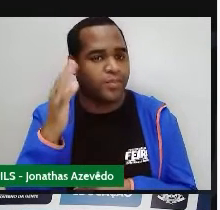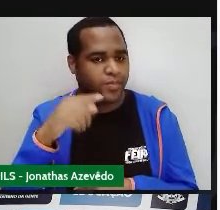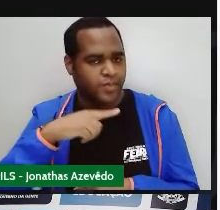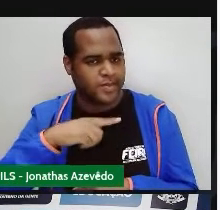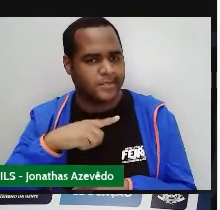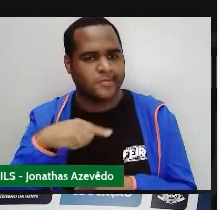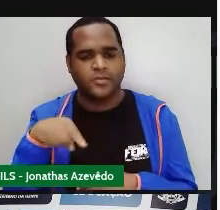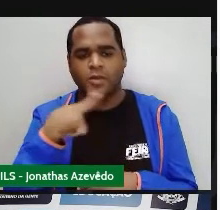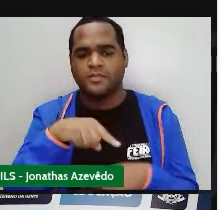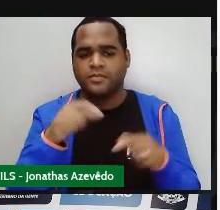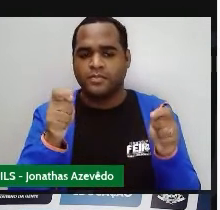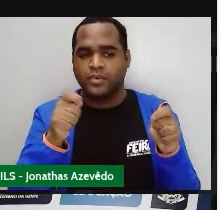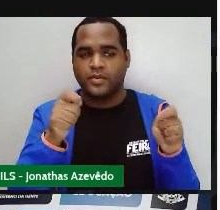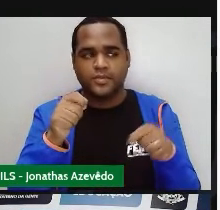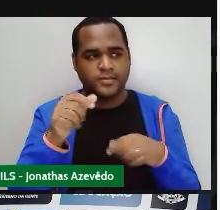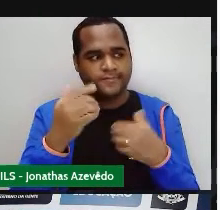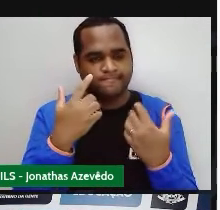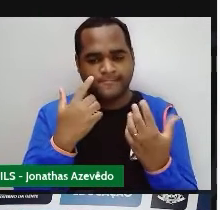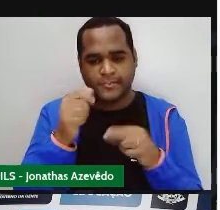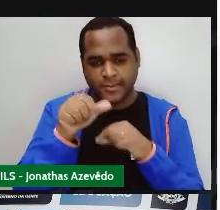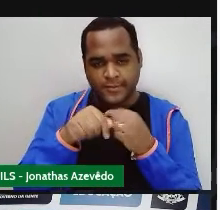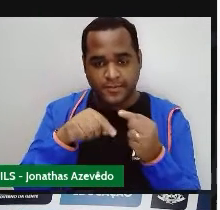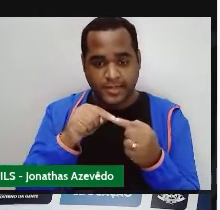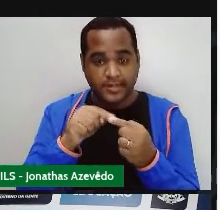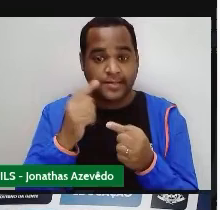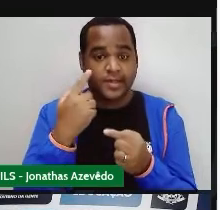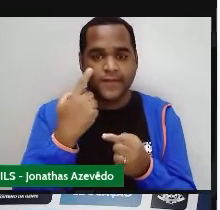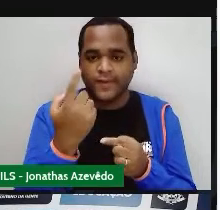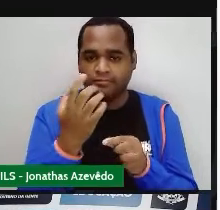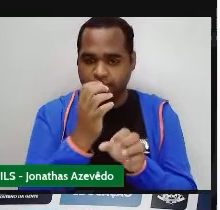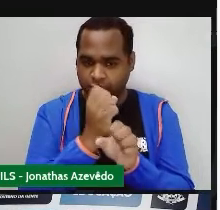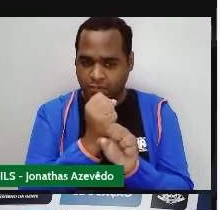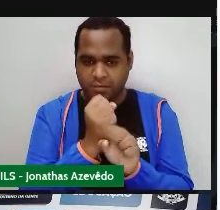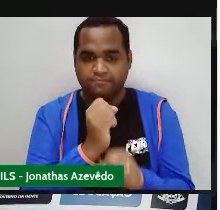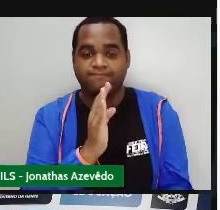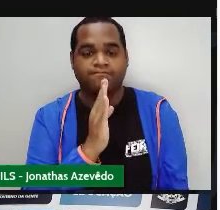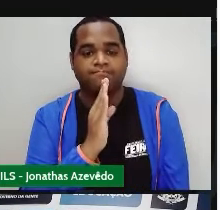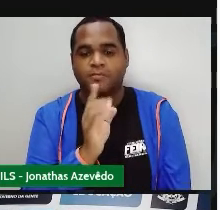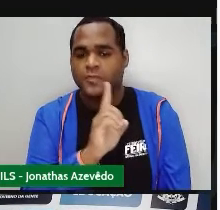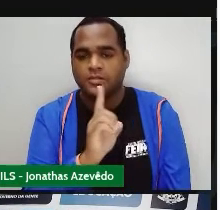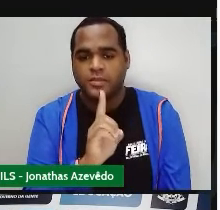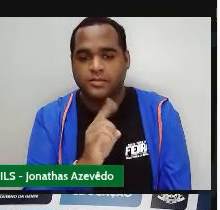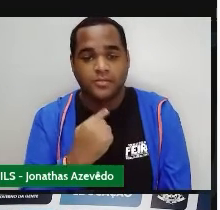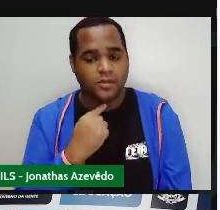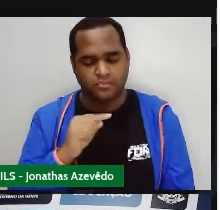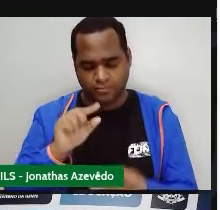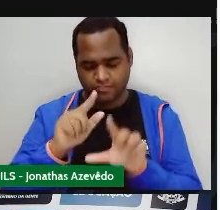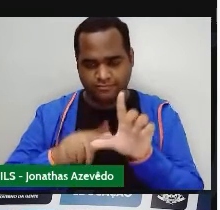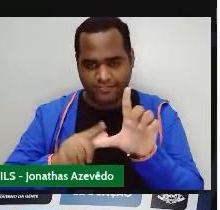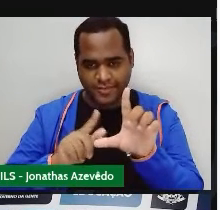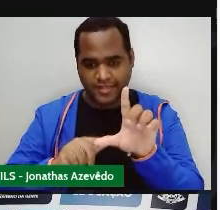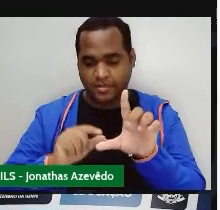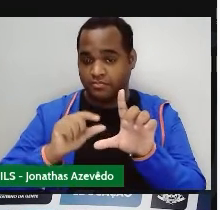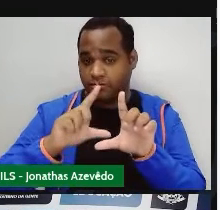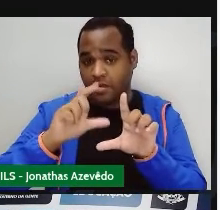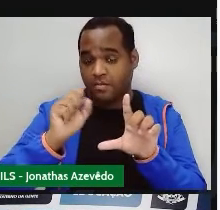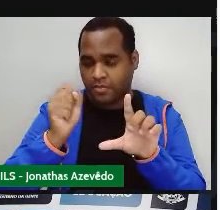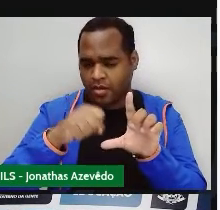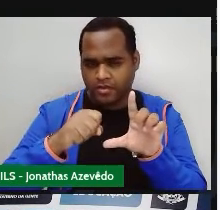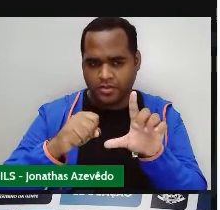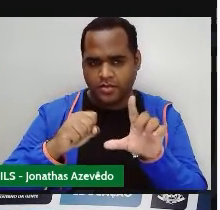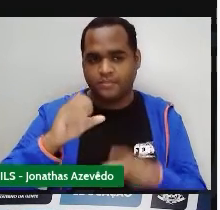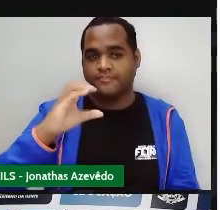a gente pode pegar essa quantidade que a gente não conhece e representar por uma letra eu vou usar a letra C